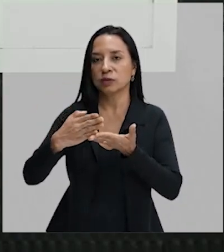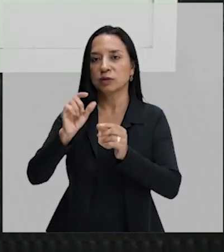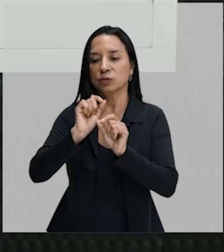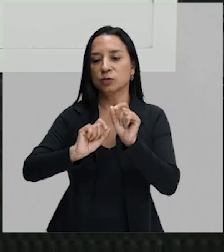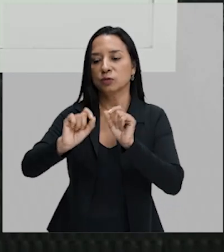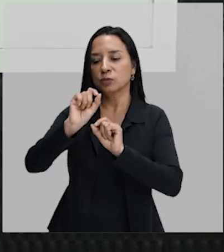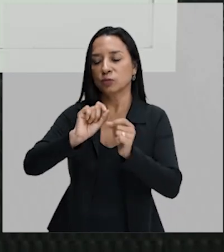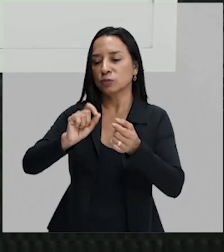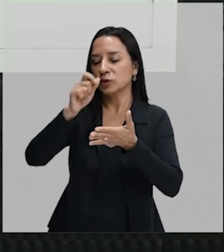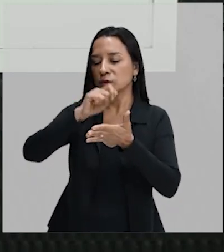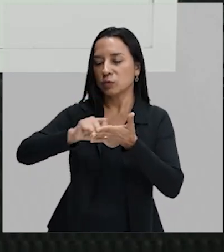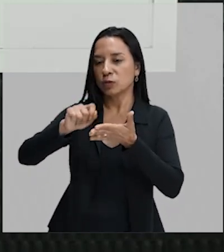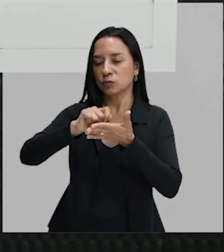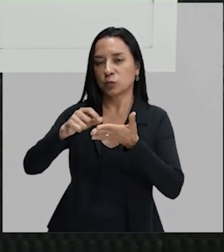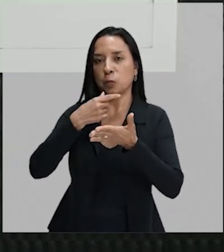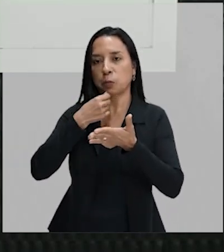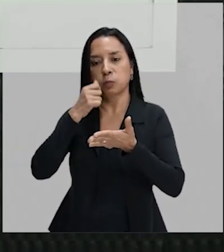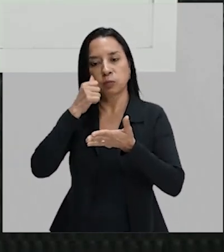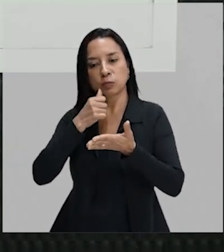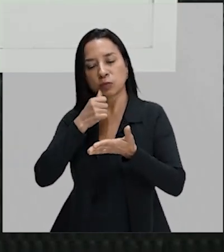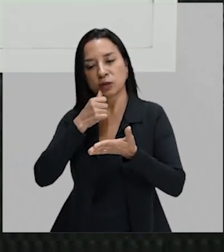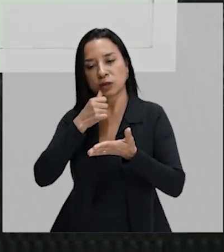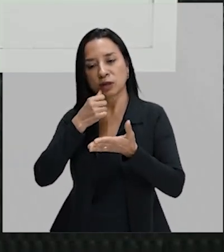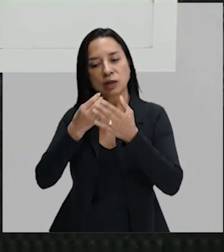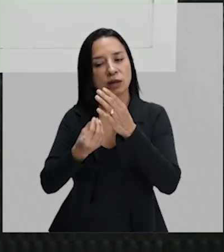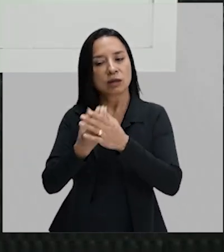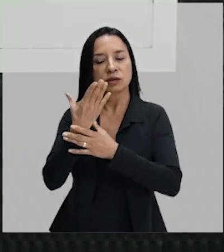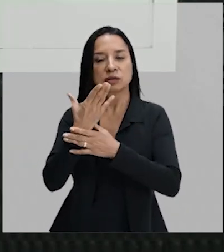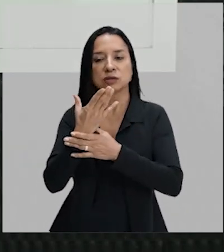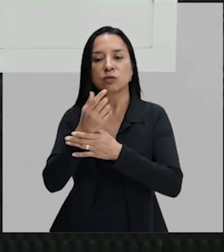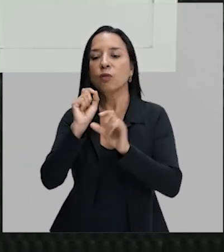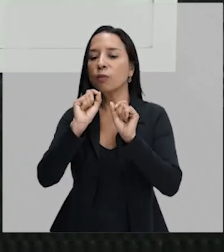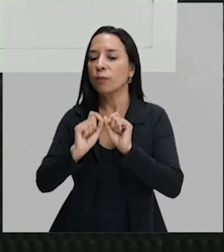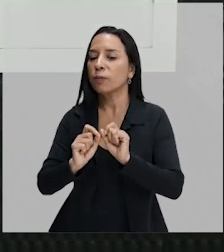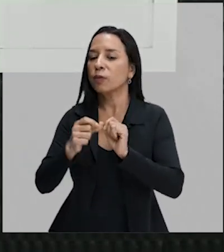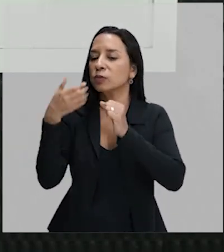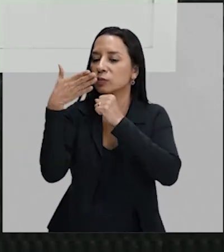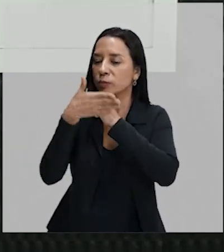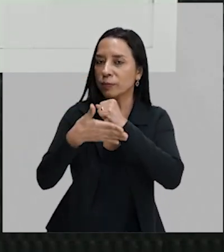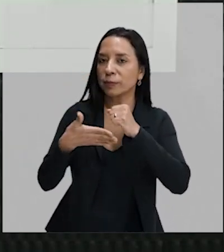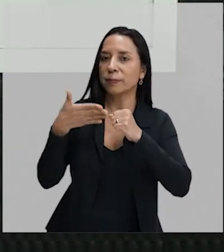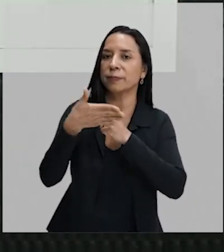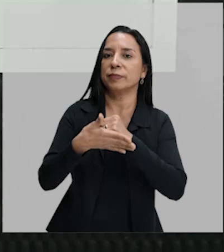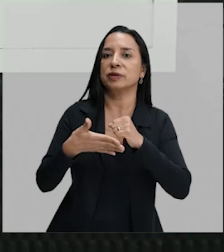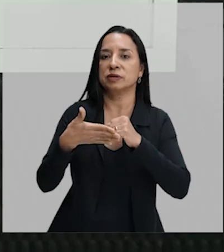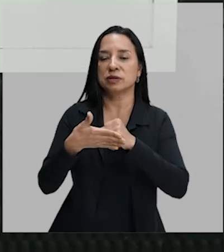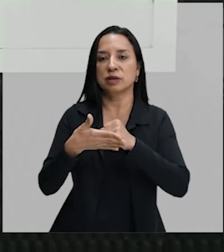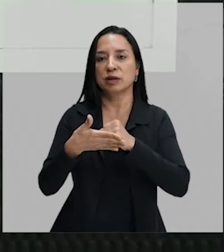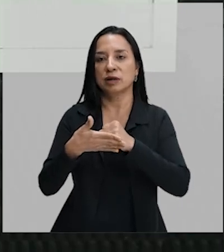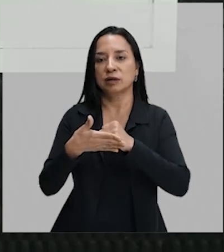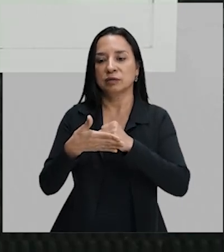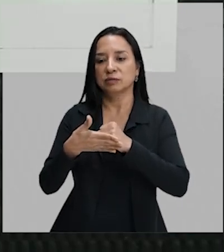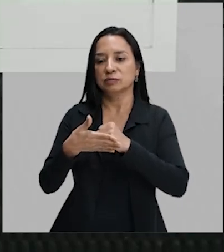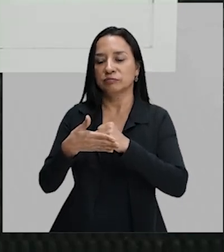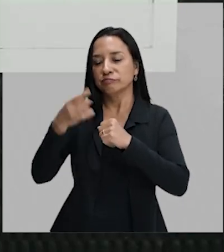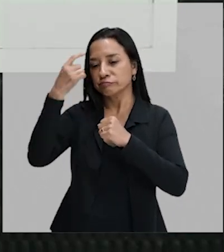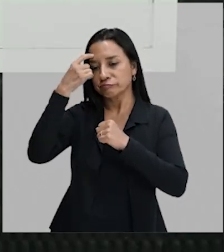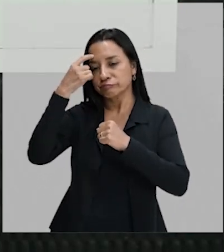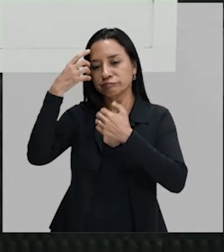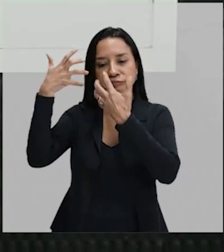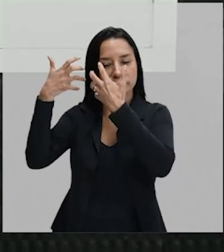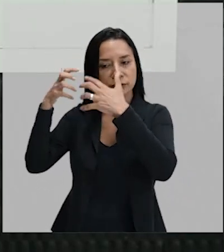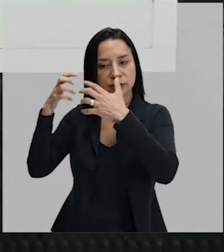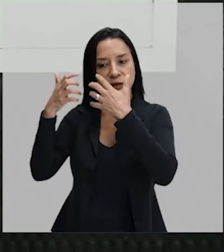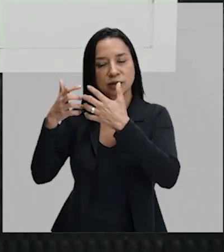este cientista, este filósofo criou, eu posso sustentar a minha ideia. Assim eu crio uma